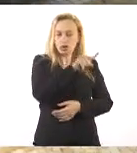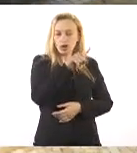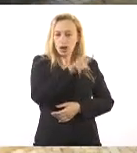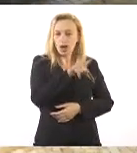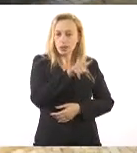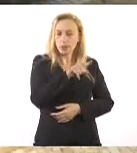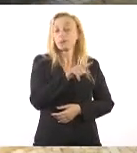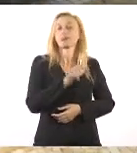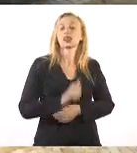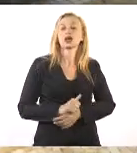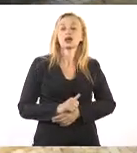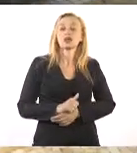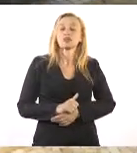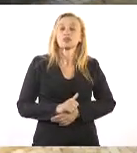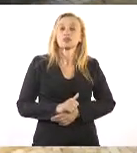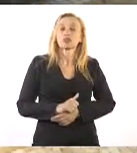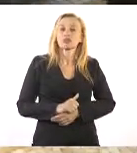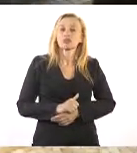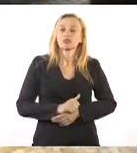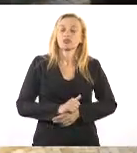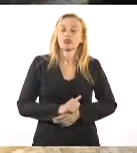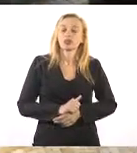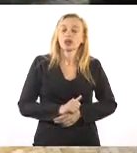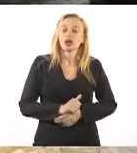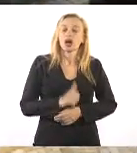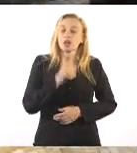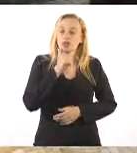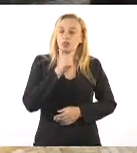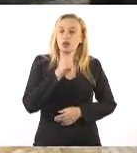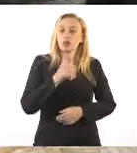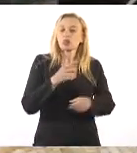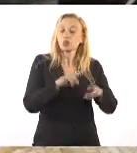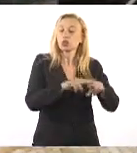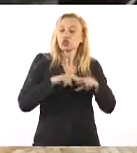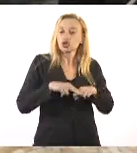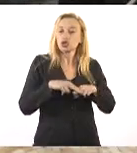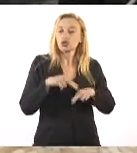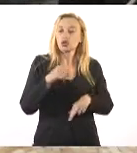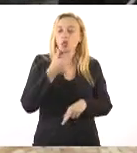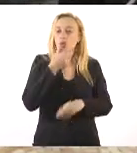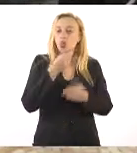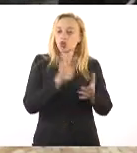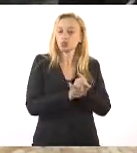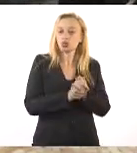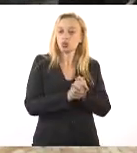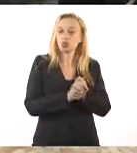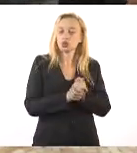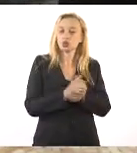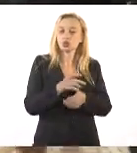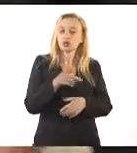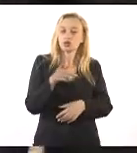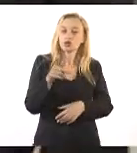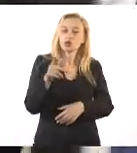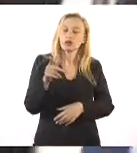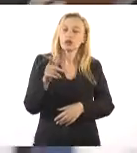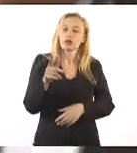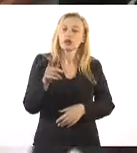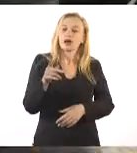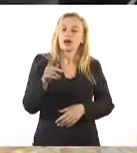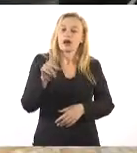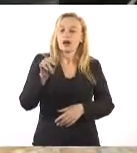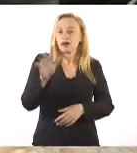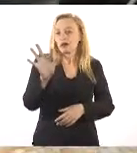Marta Rocha, que faz tudo isso aqui valer a pena. Eu não trato de pauta feminista, não